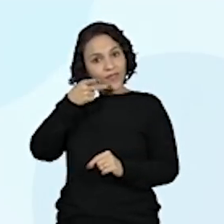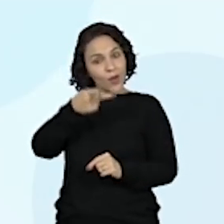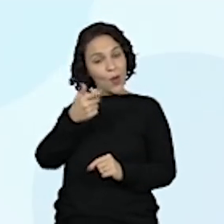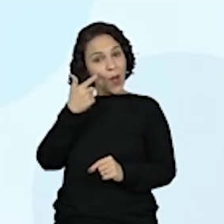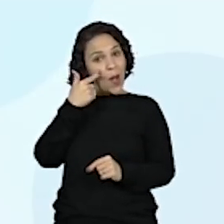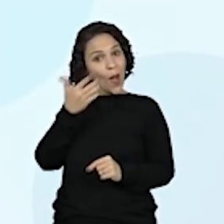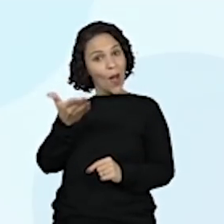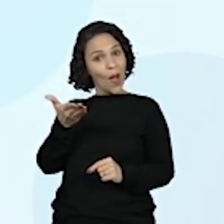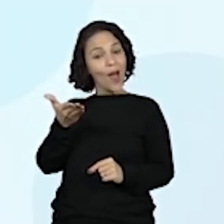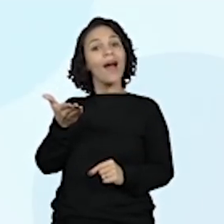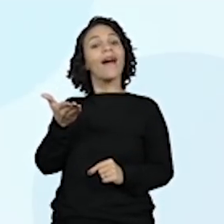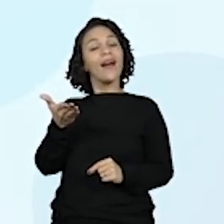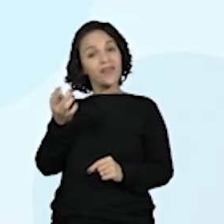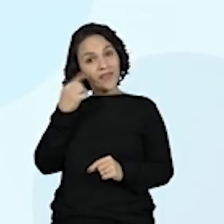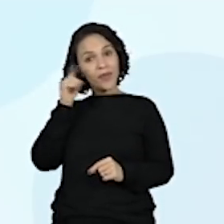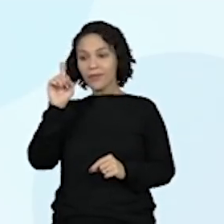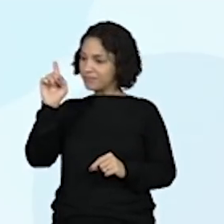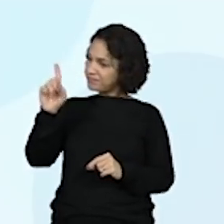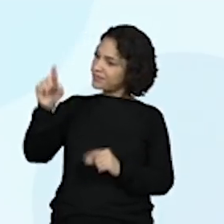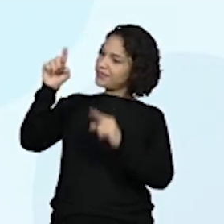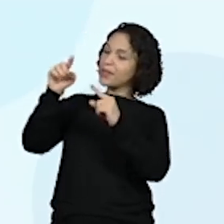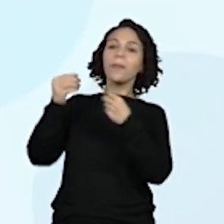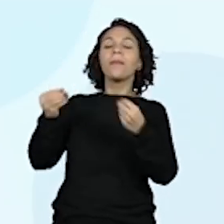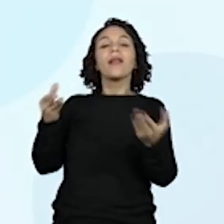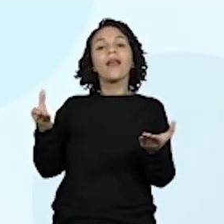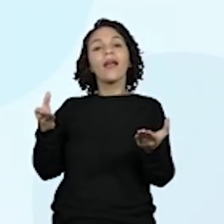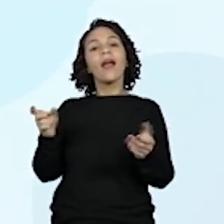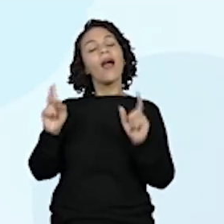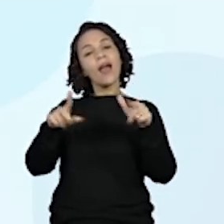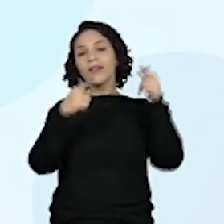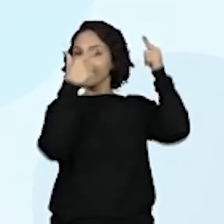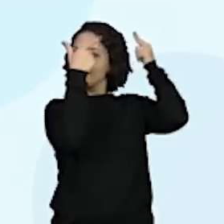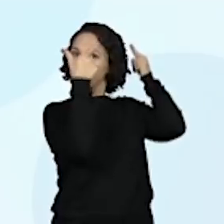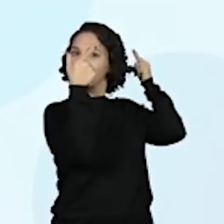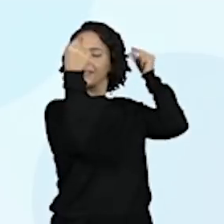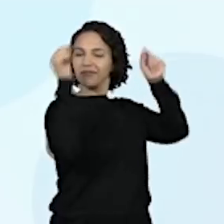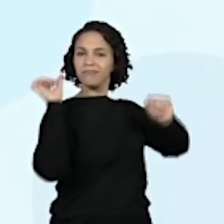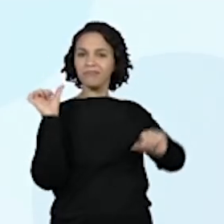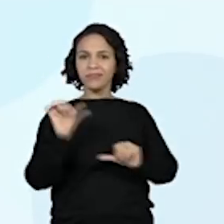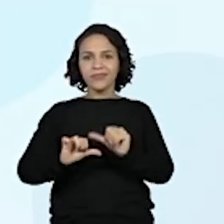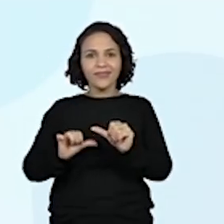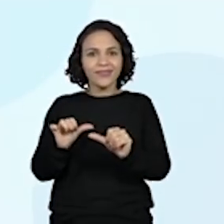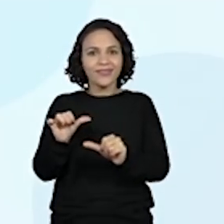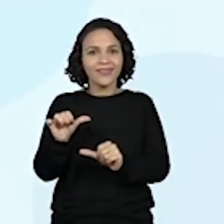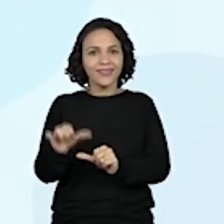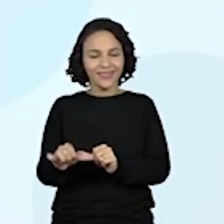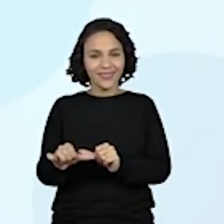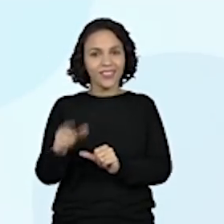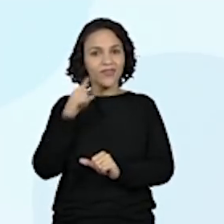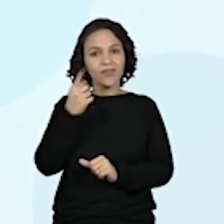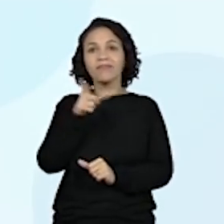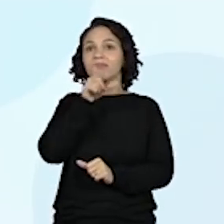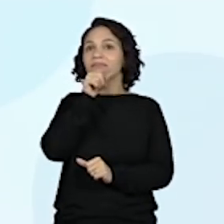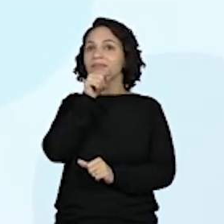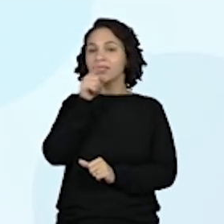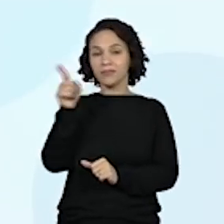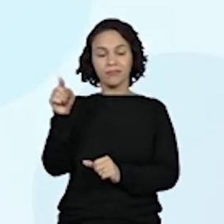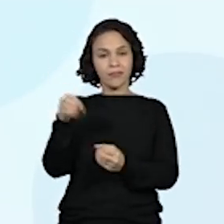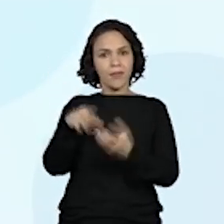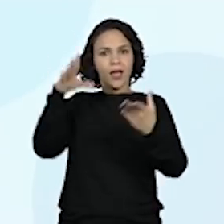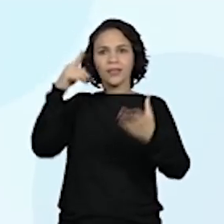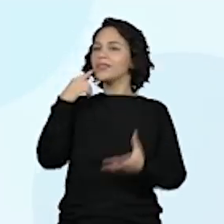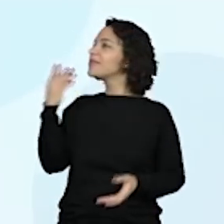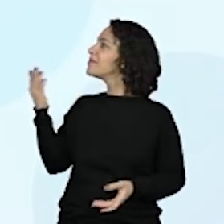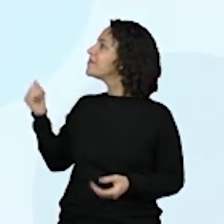só então para que servia a varinha. E a gente conseguiu até observar aí a presença de um pássaro encantado. Enfim,